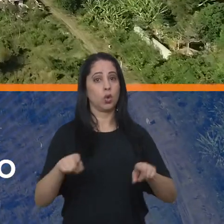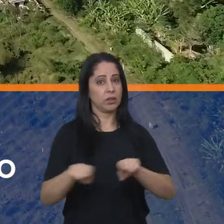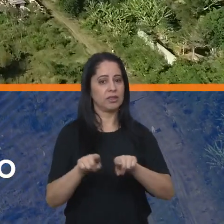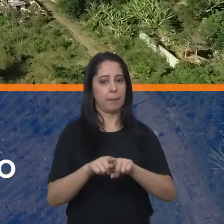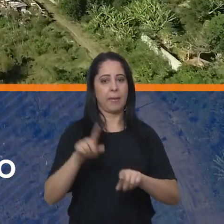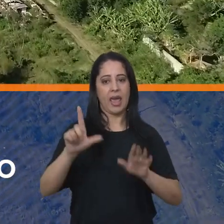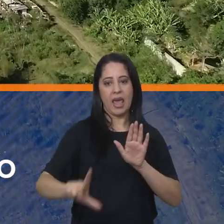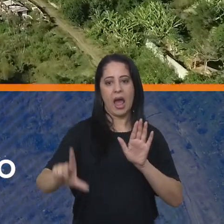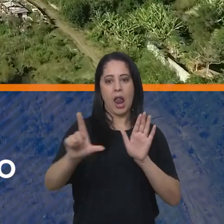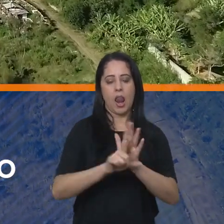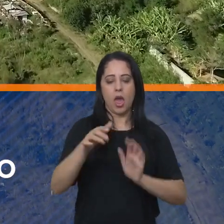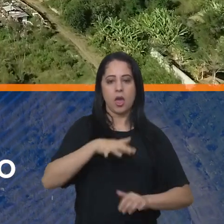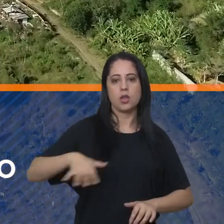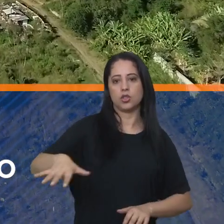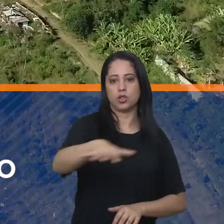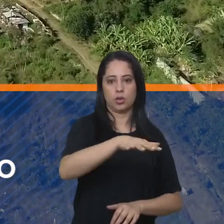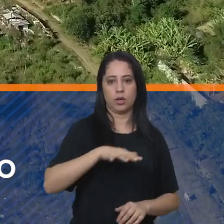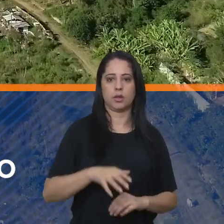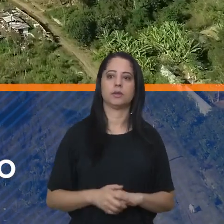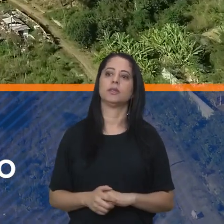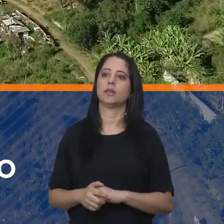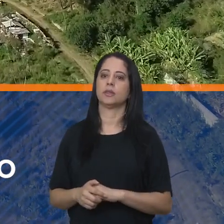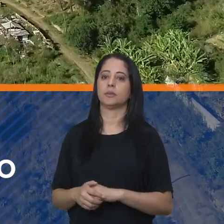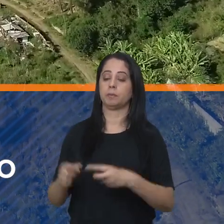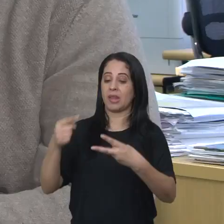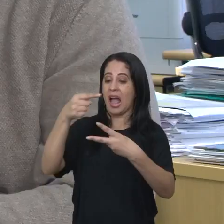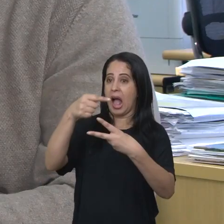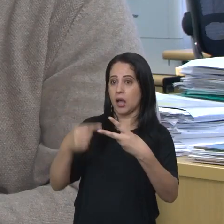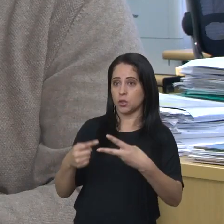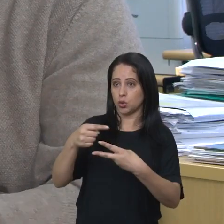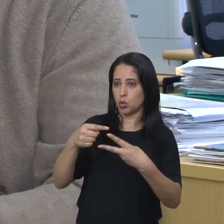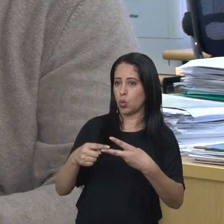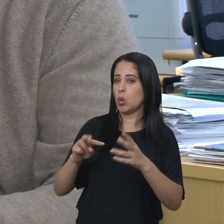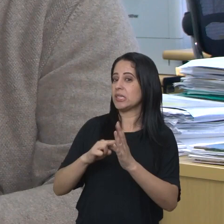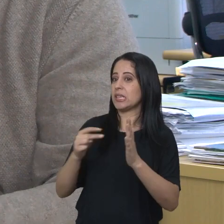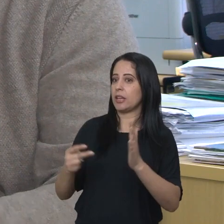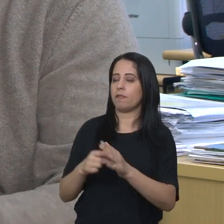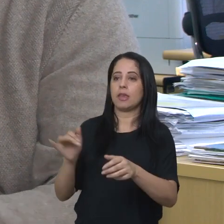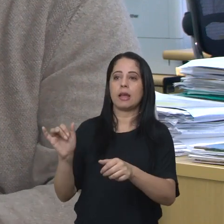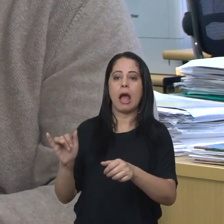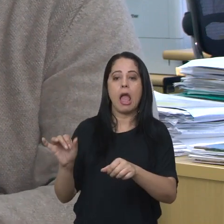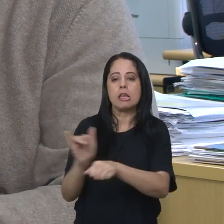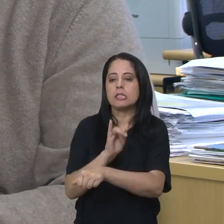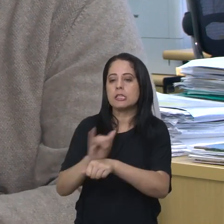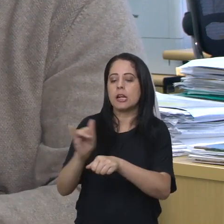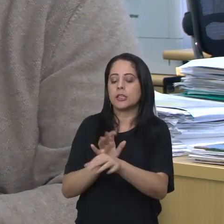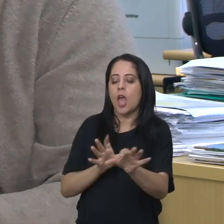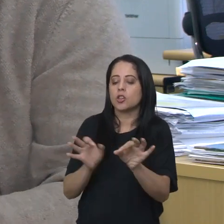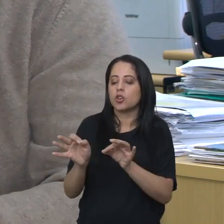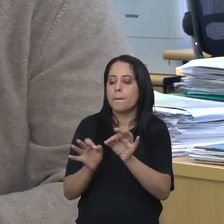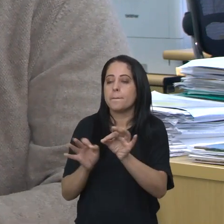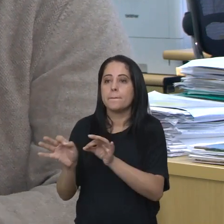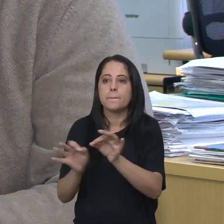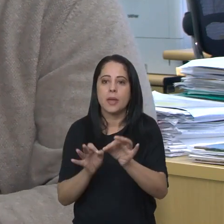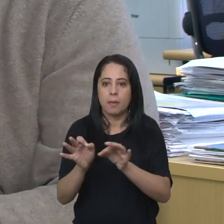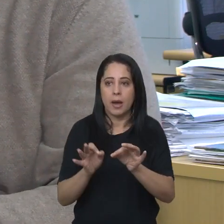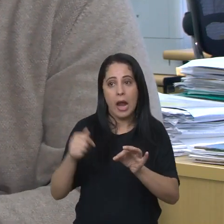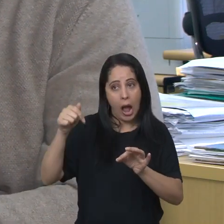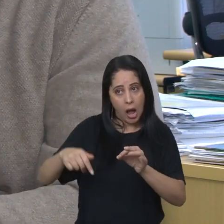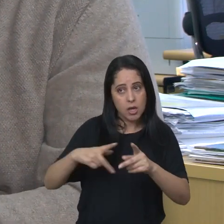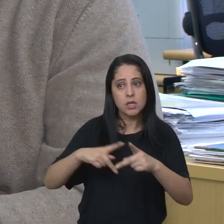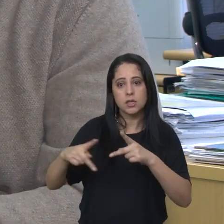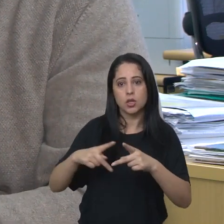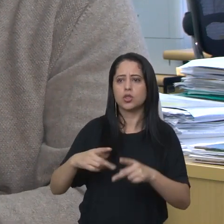zoneamento para evitar problemas de ocupação desordenada. São instrumentos, né, de planejamento urbano obrigatórios, né,